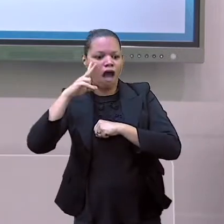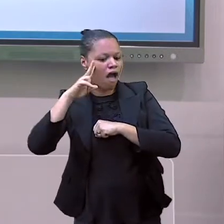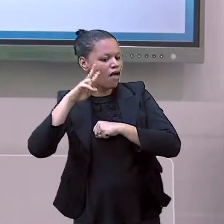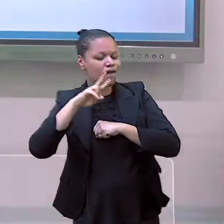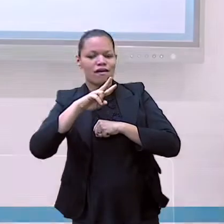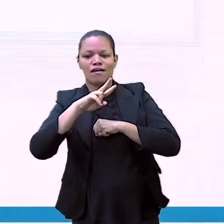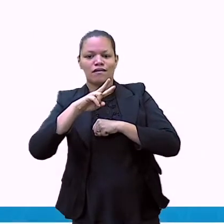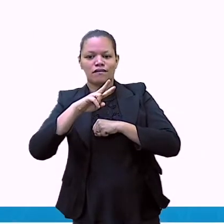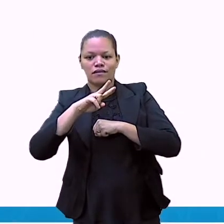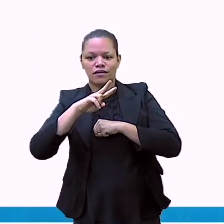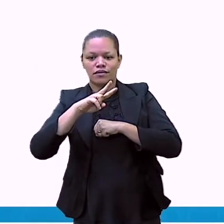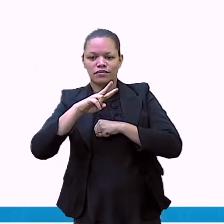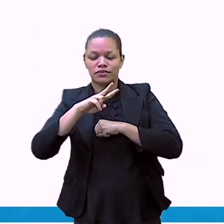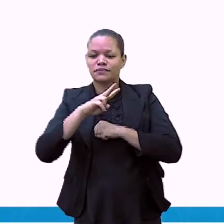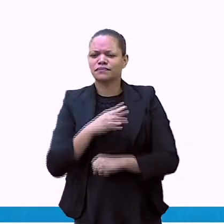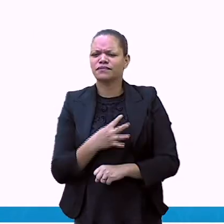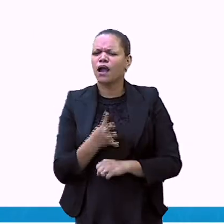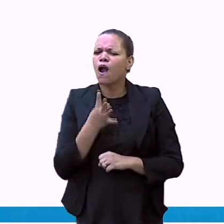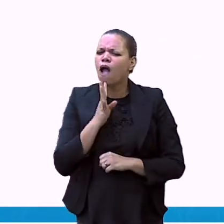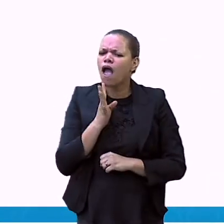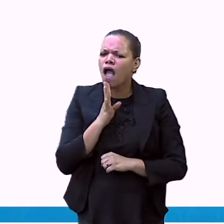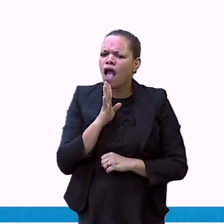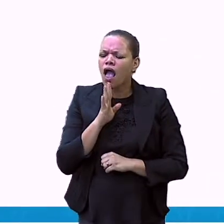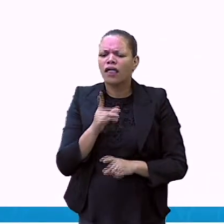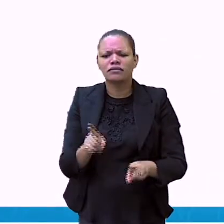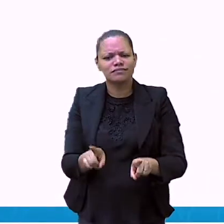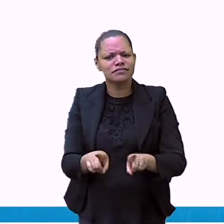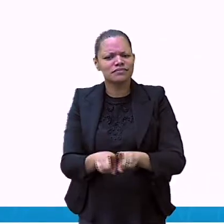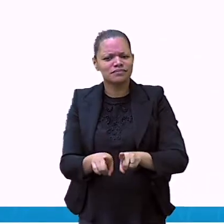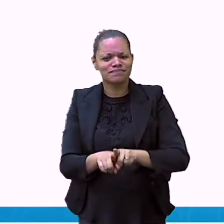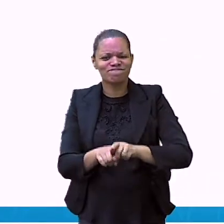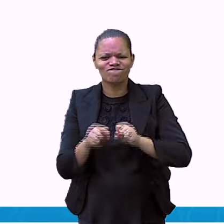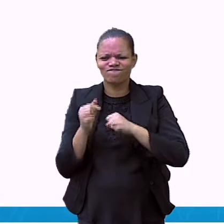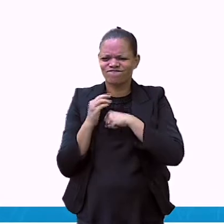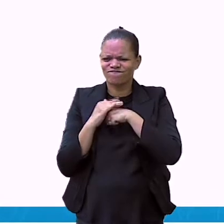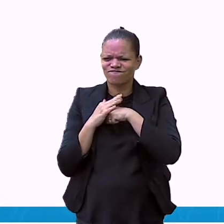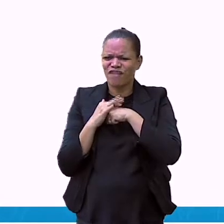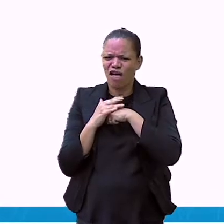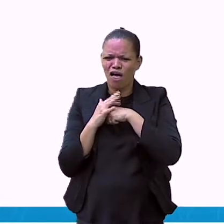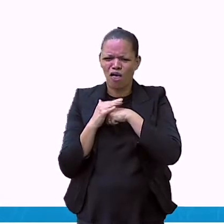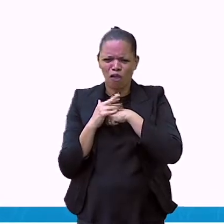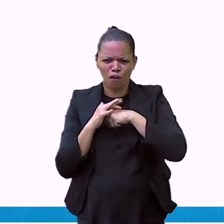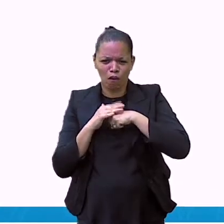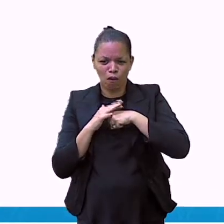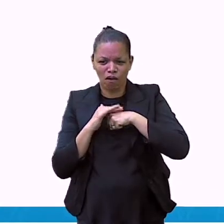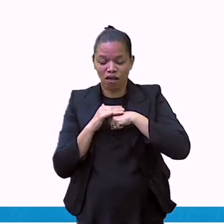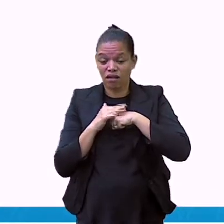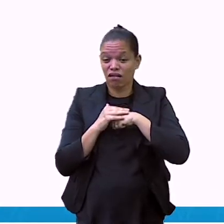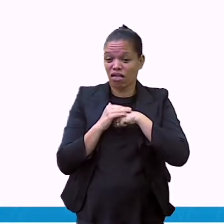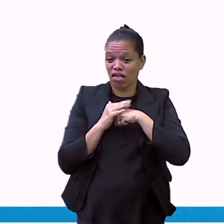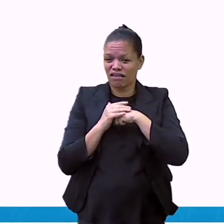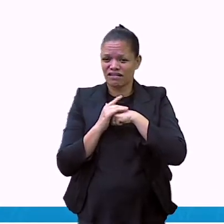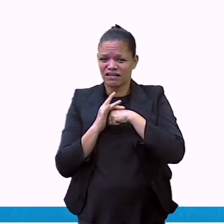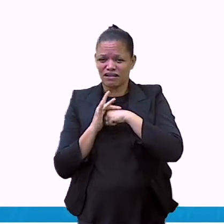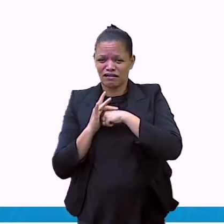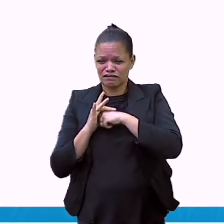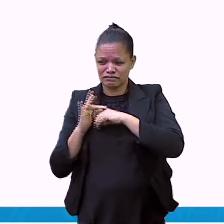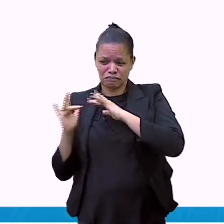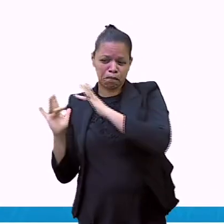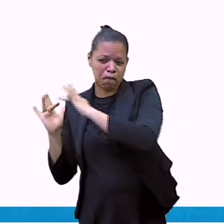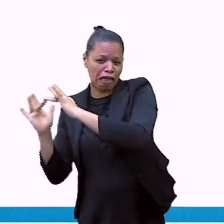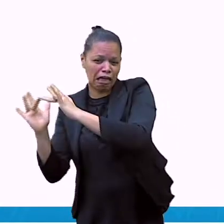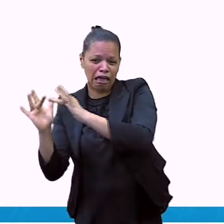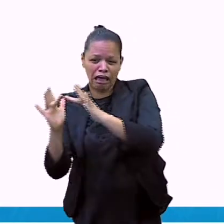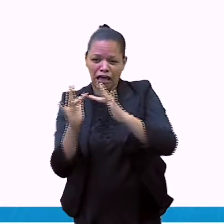Conhecidos também como doenças contagiosas. Uma doença contagiosa é uma doença que contamina